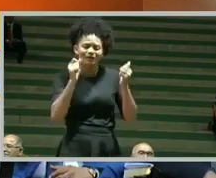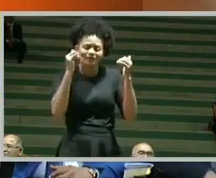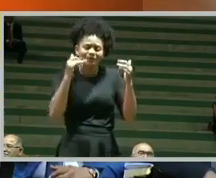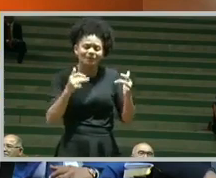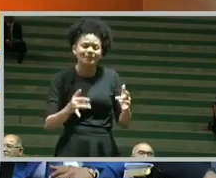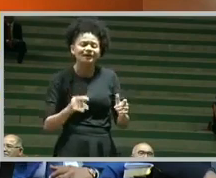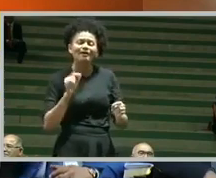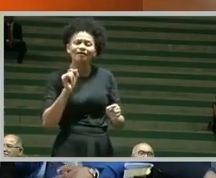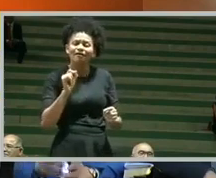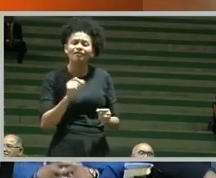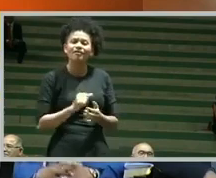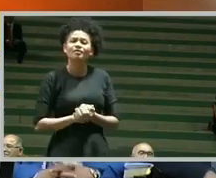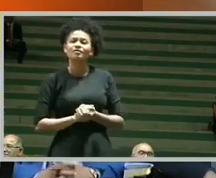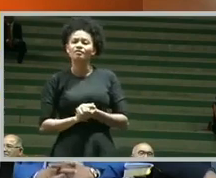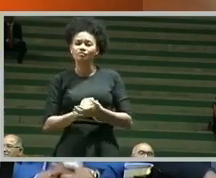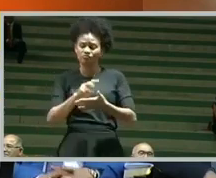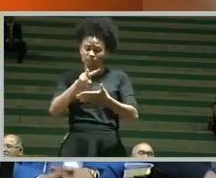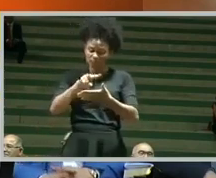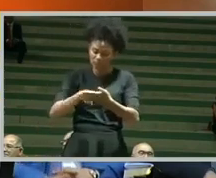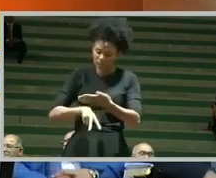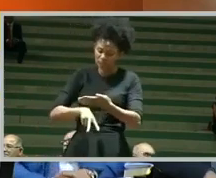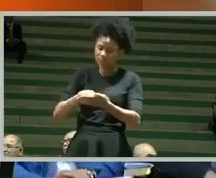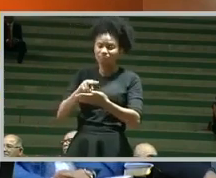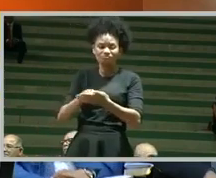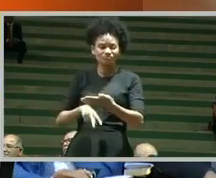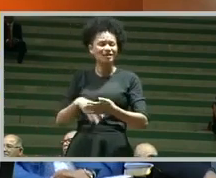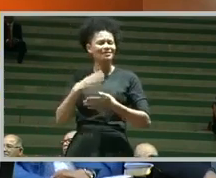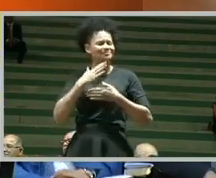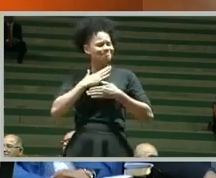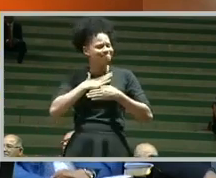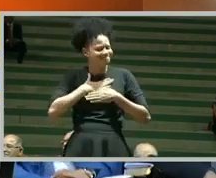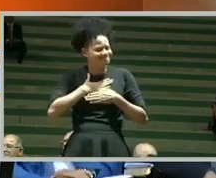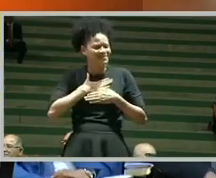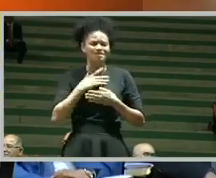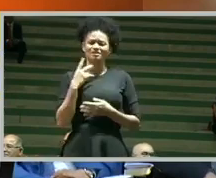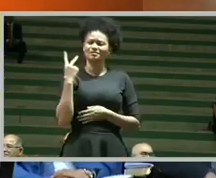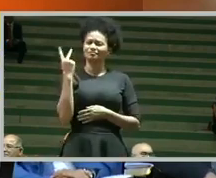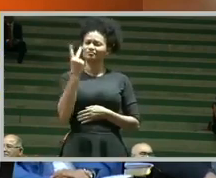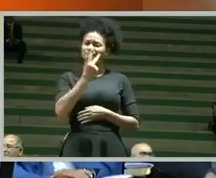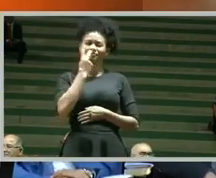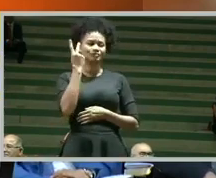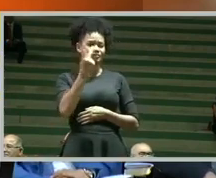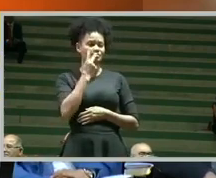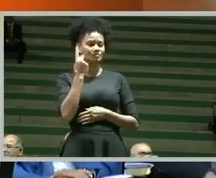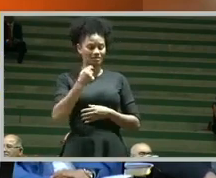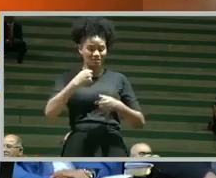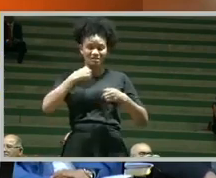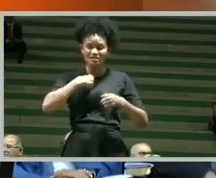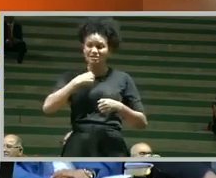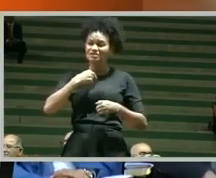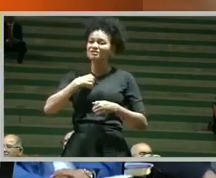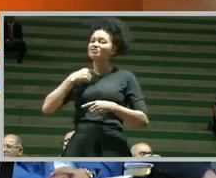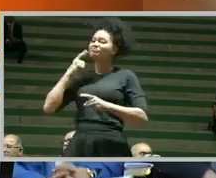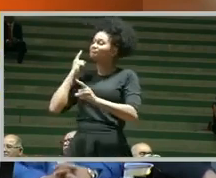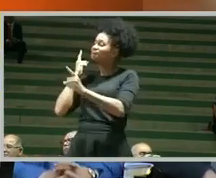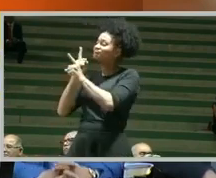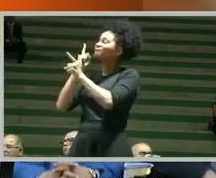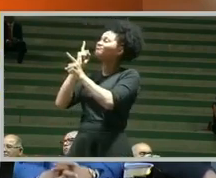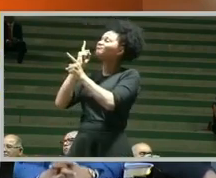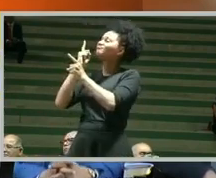é, quando eu leio a minha história, eu te